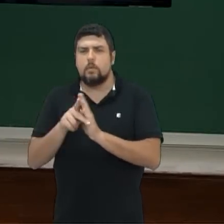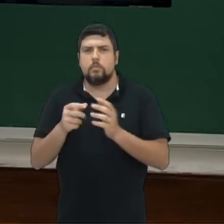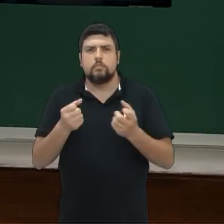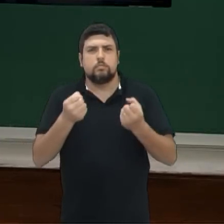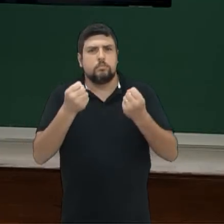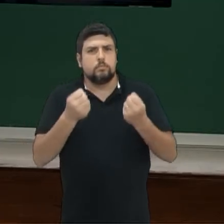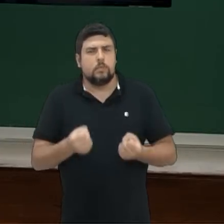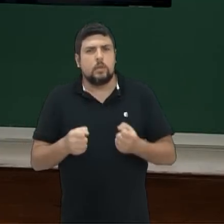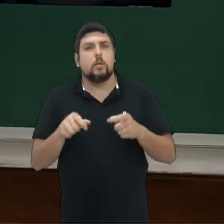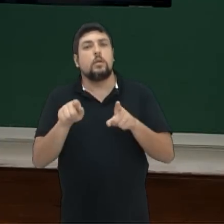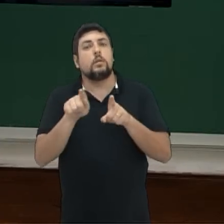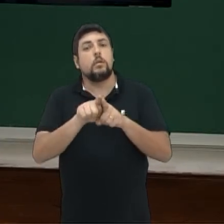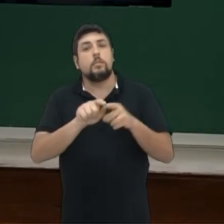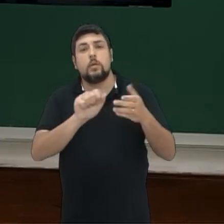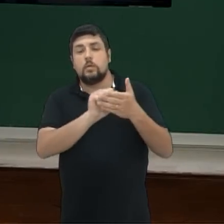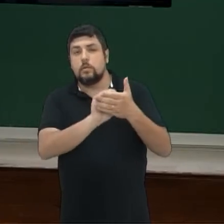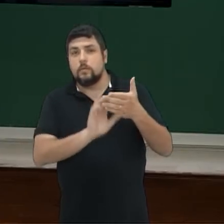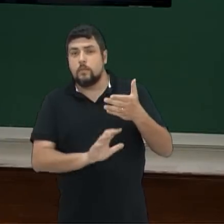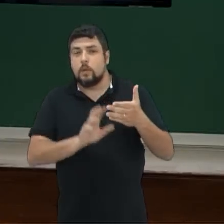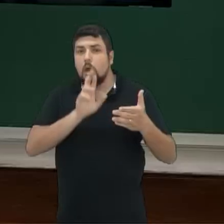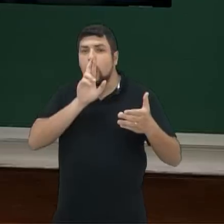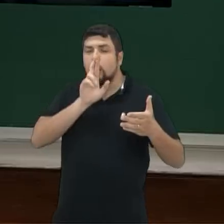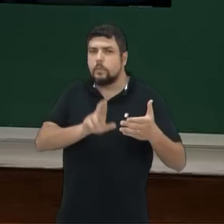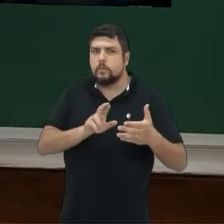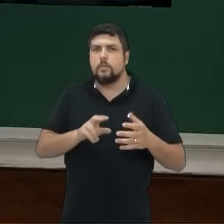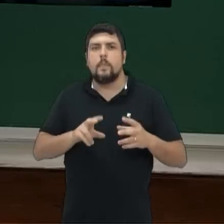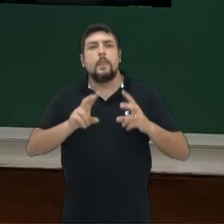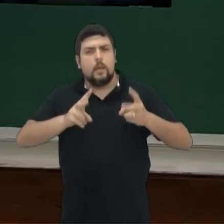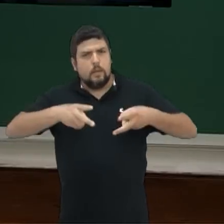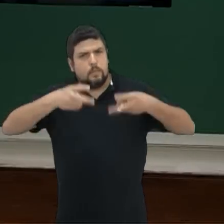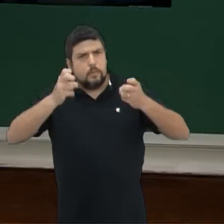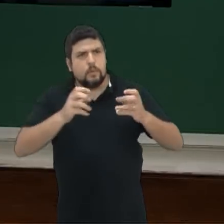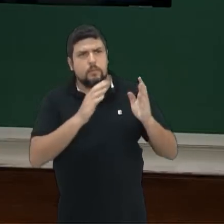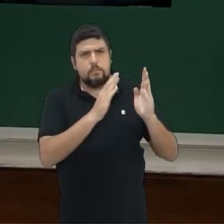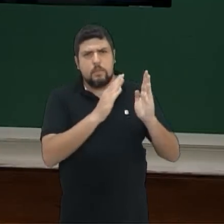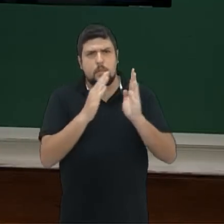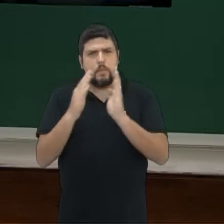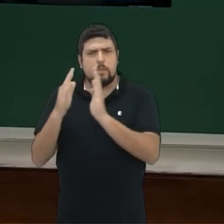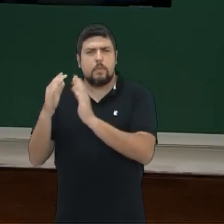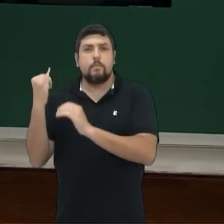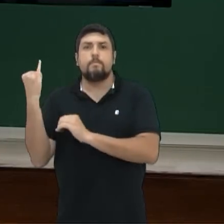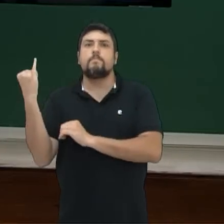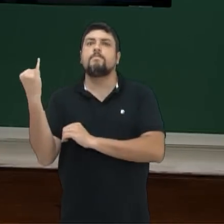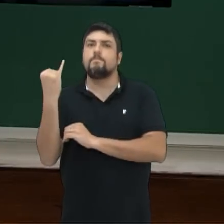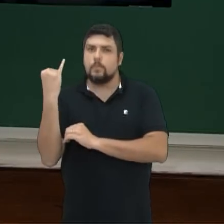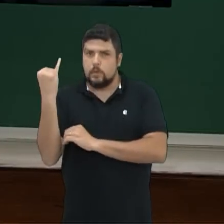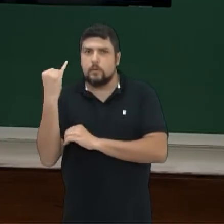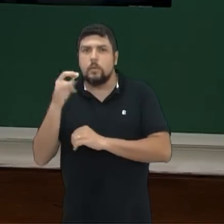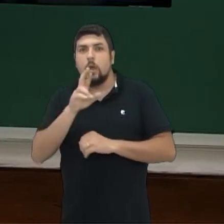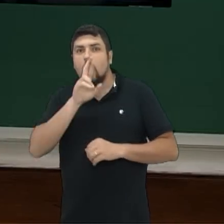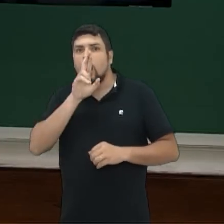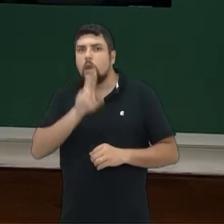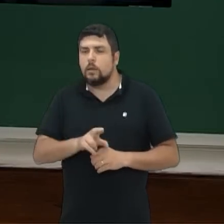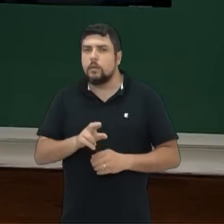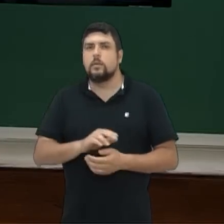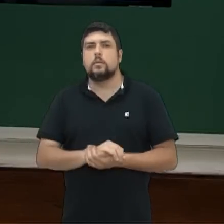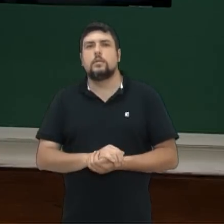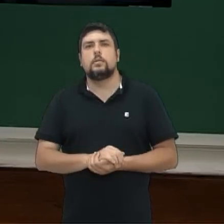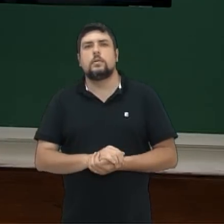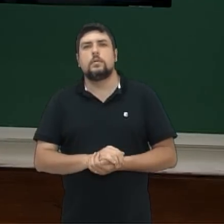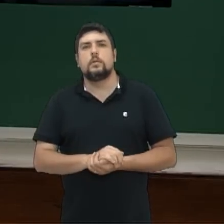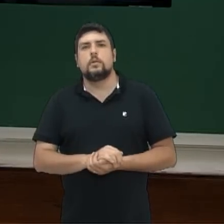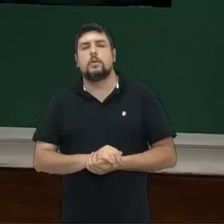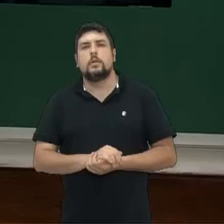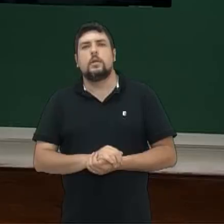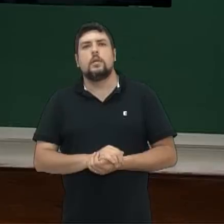resolveu alguns exercícios. Então, vocês perceberam quão importante essa tabela que vocês acabaram de copiar foi importante nos exercícios? É importante anotar